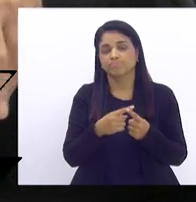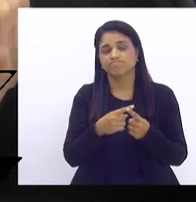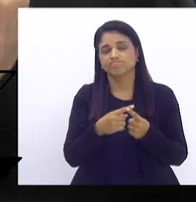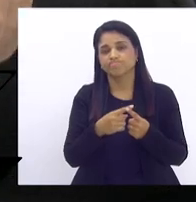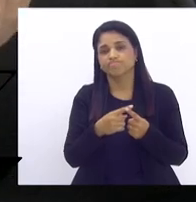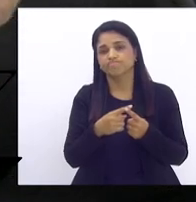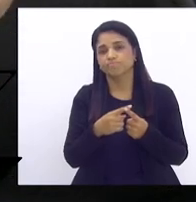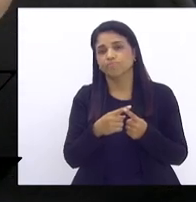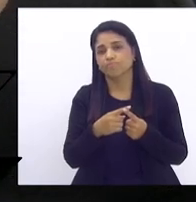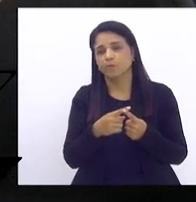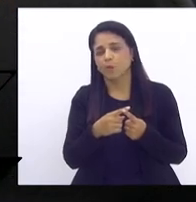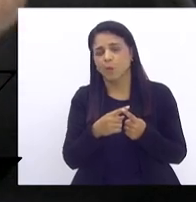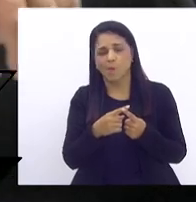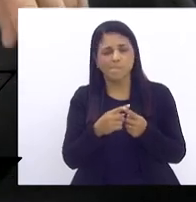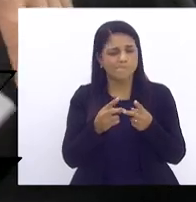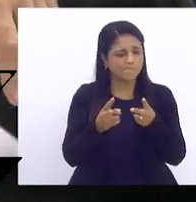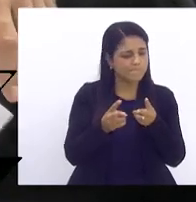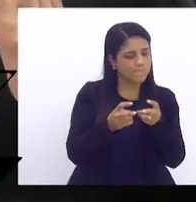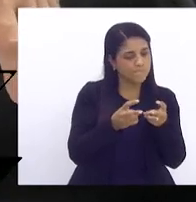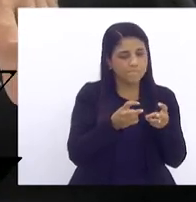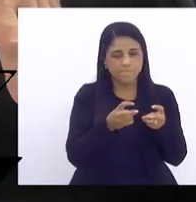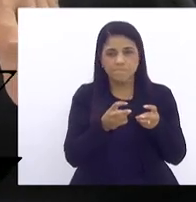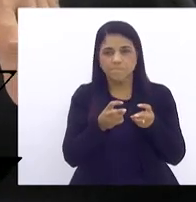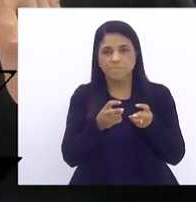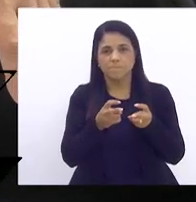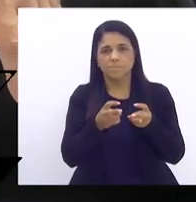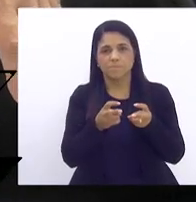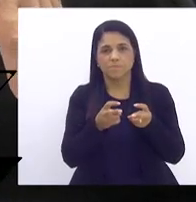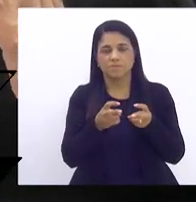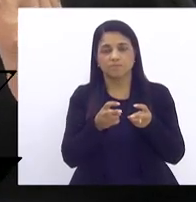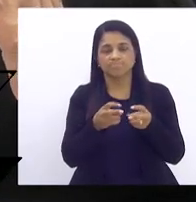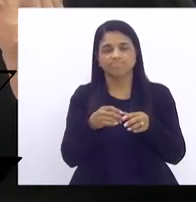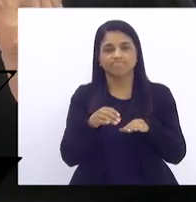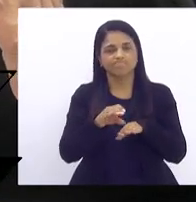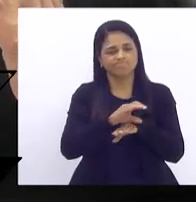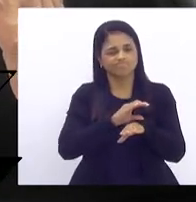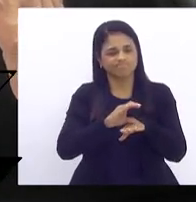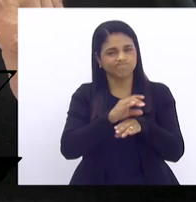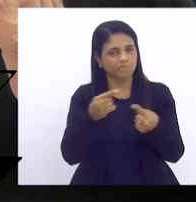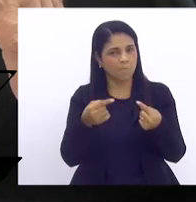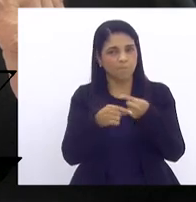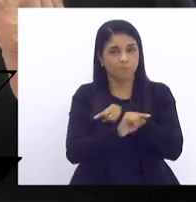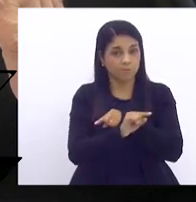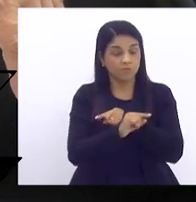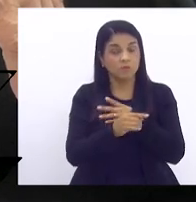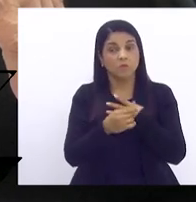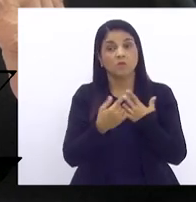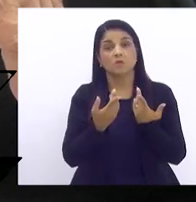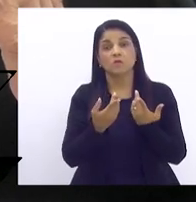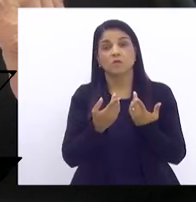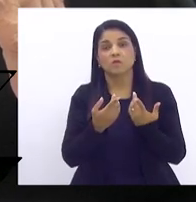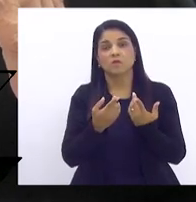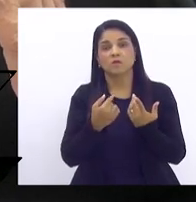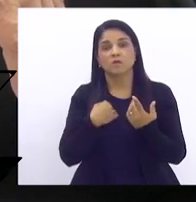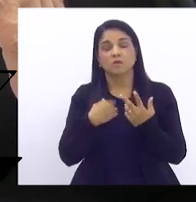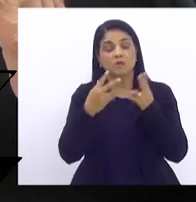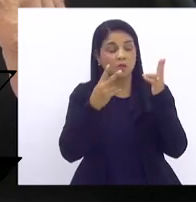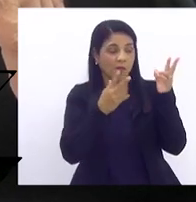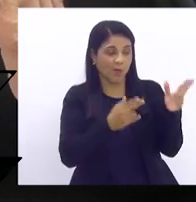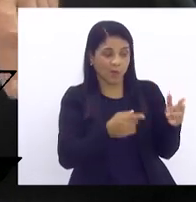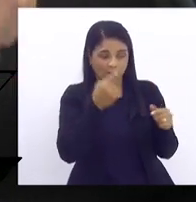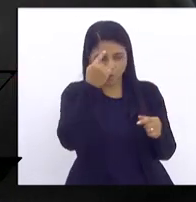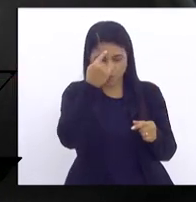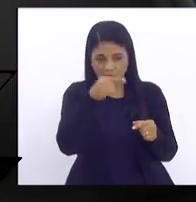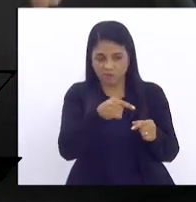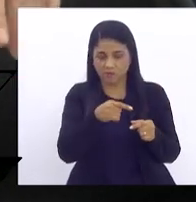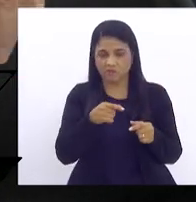inicialmente que ele poderia ser inconstitucional, visto que... Exatamente o meu pensamento, deputado Luiz Paulo. Que